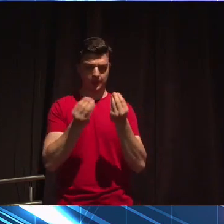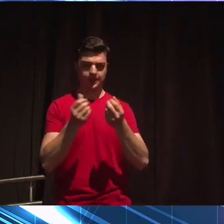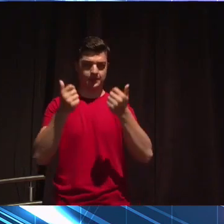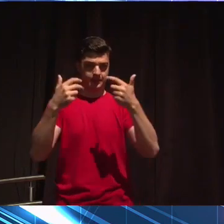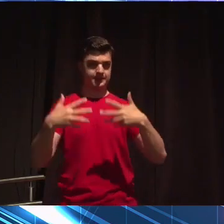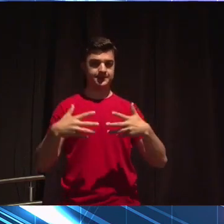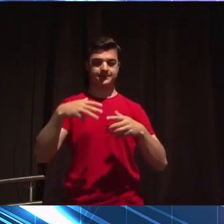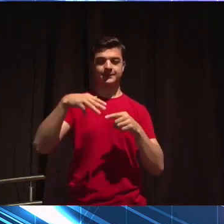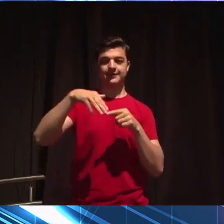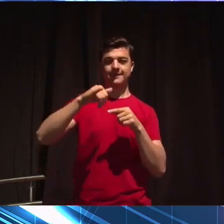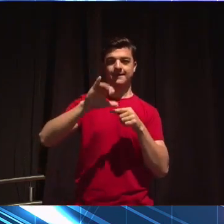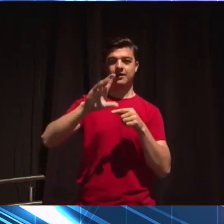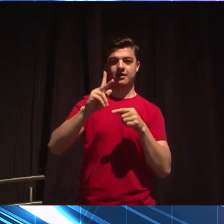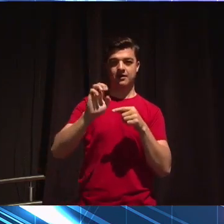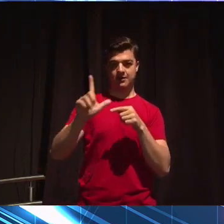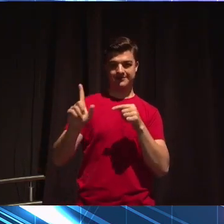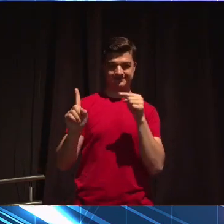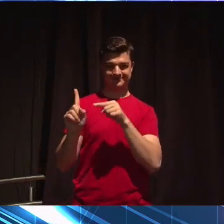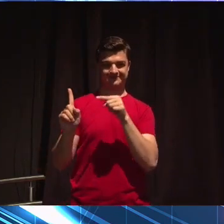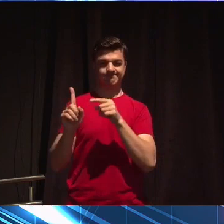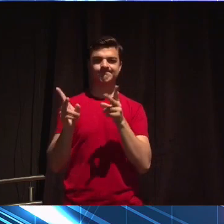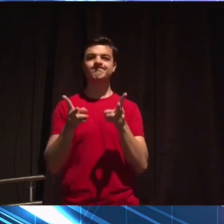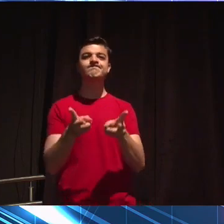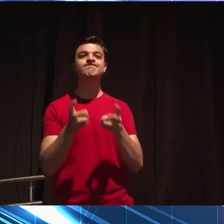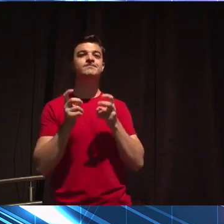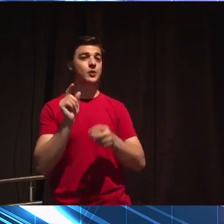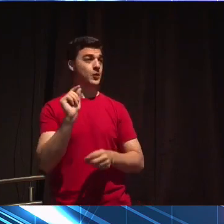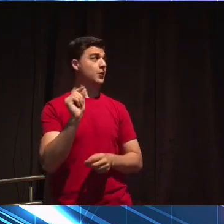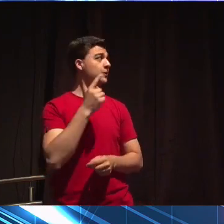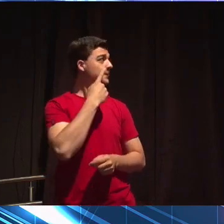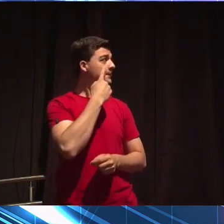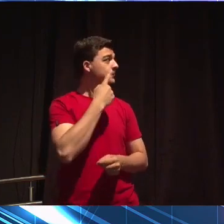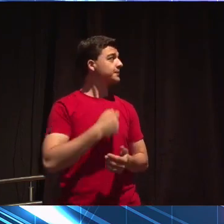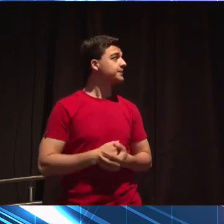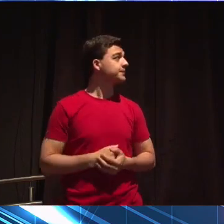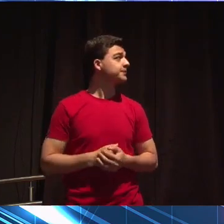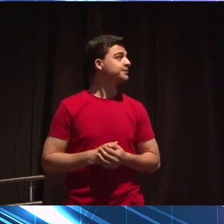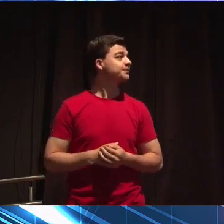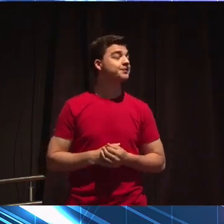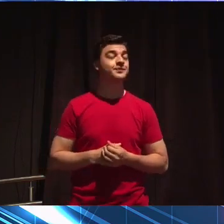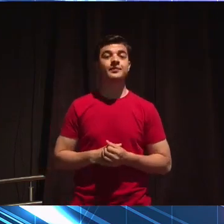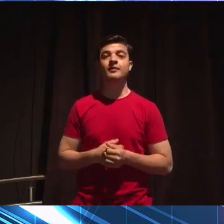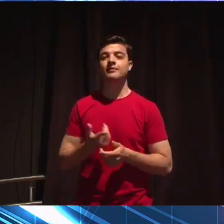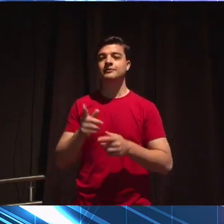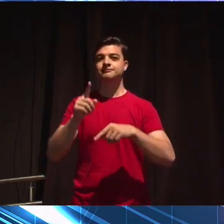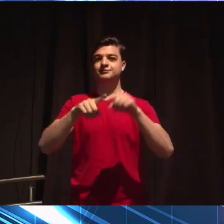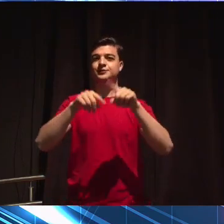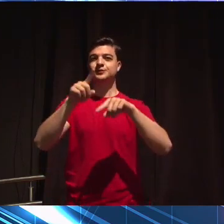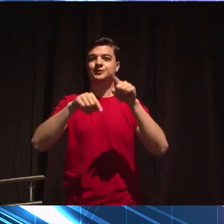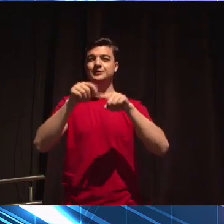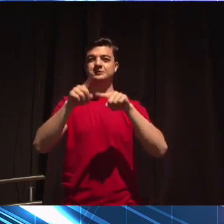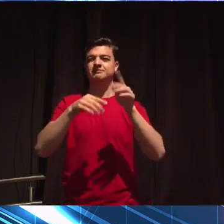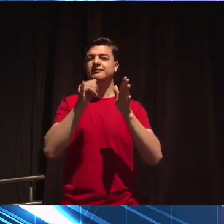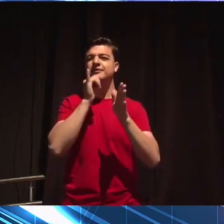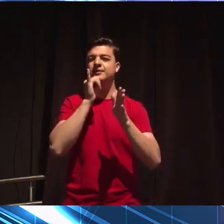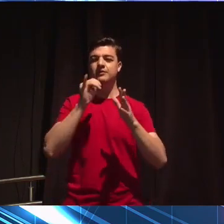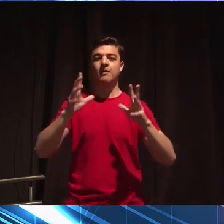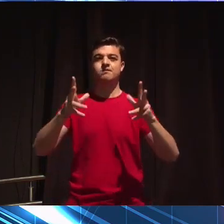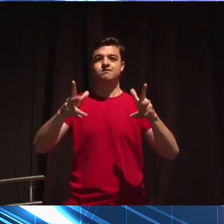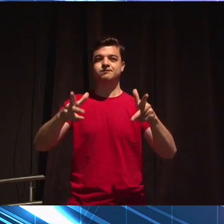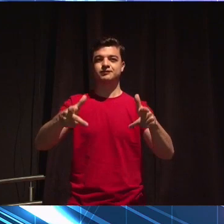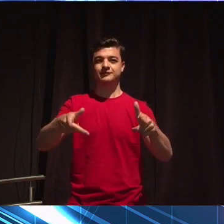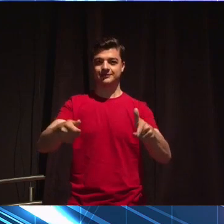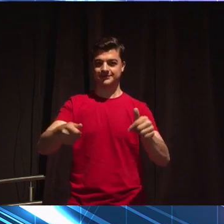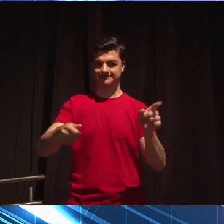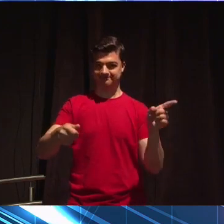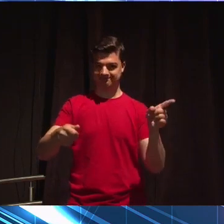O Michael Porter ele começou a observar, por exemplo, que o produto, os produtos tradicionais, por exemplo, você pega aí um tratorzinho, né? O tratorzinho nasceu